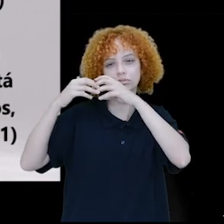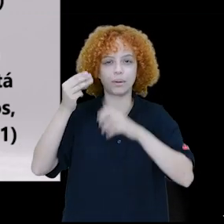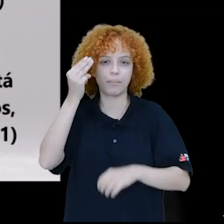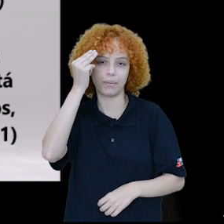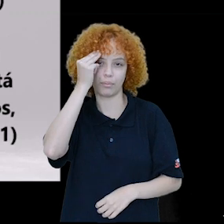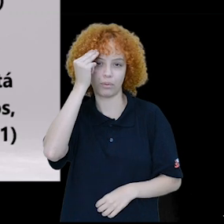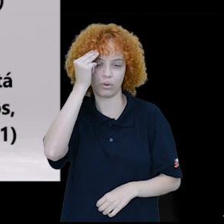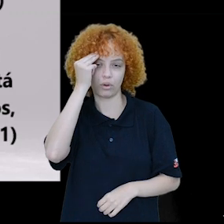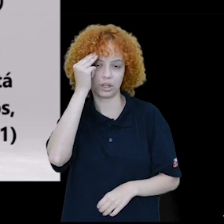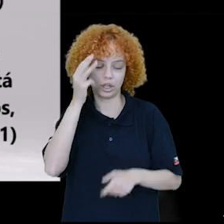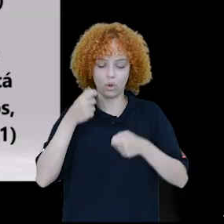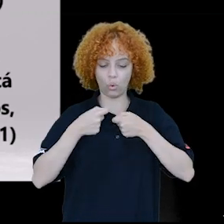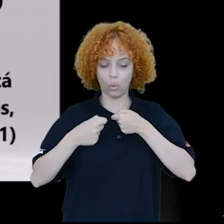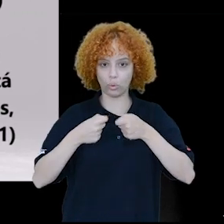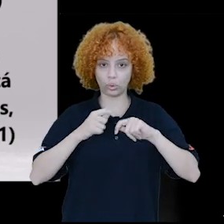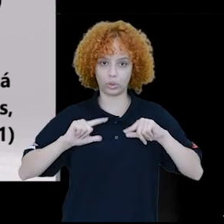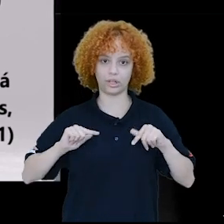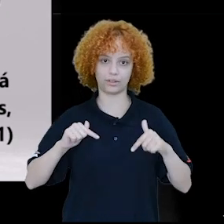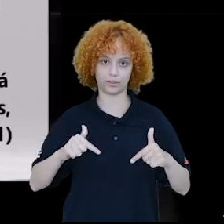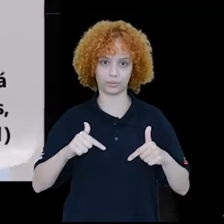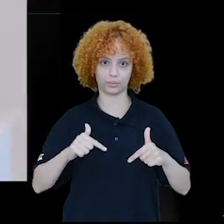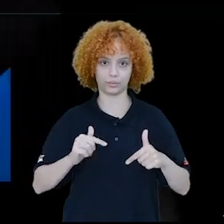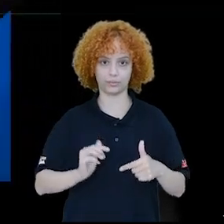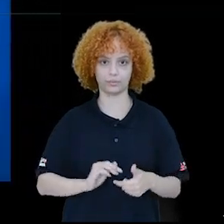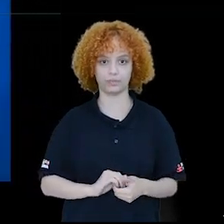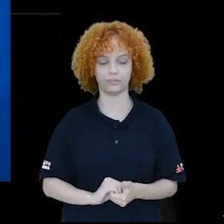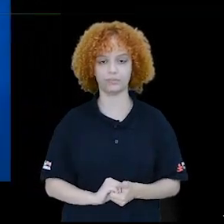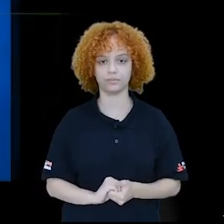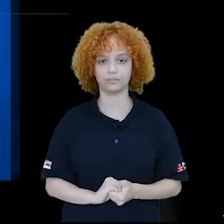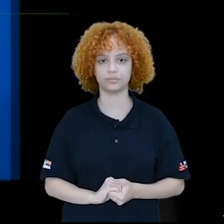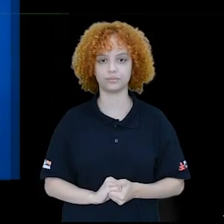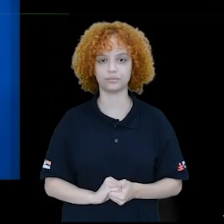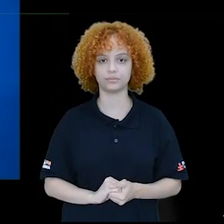memória e controle de impulso.